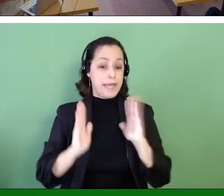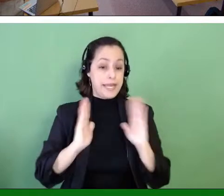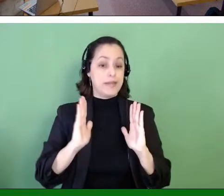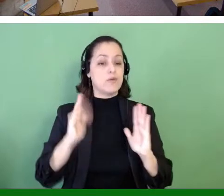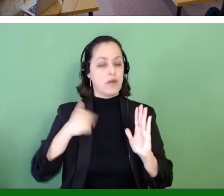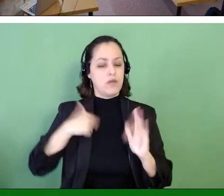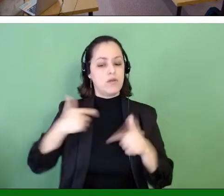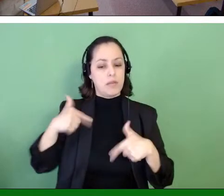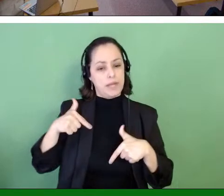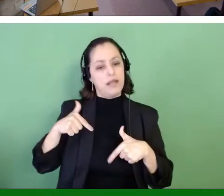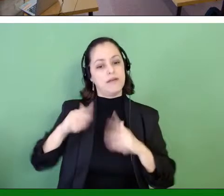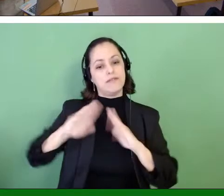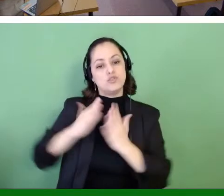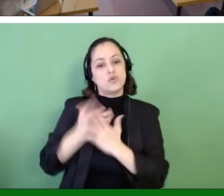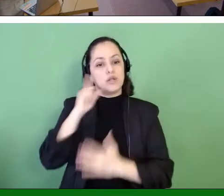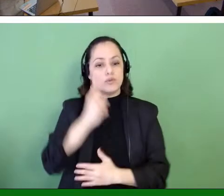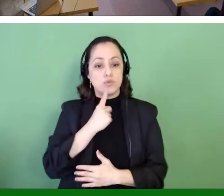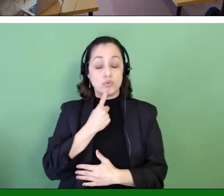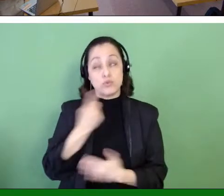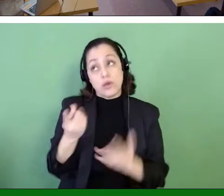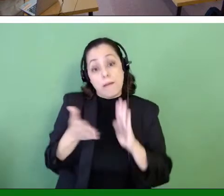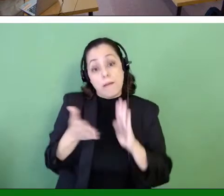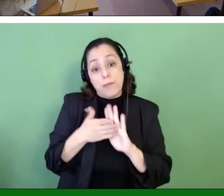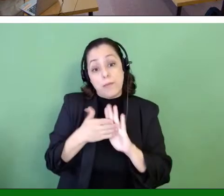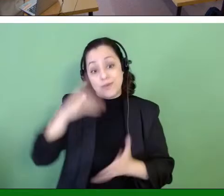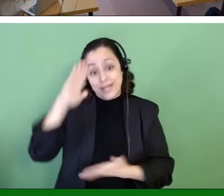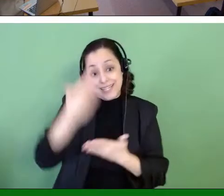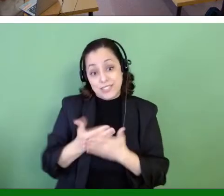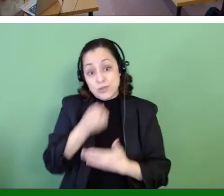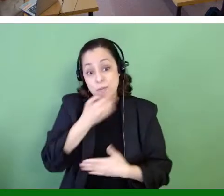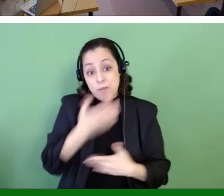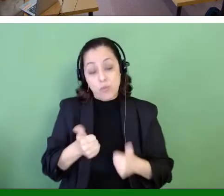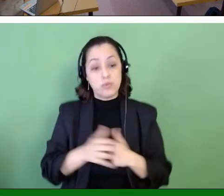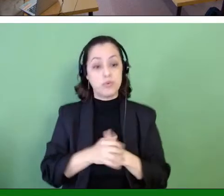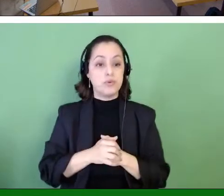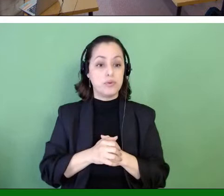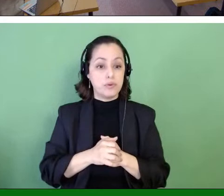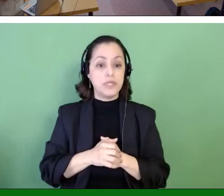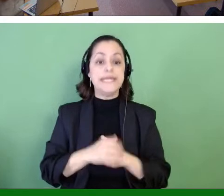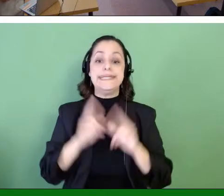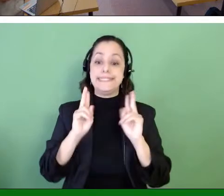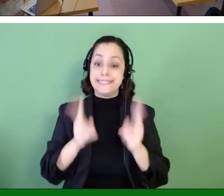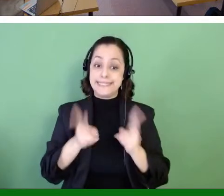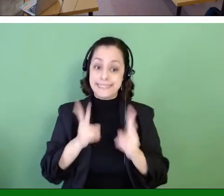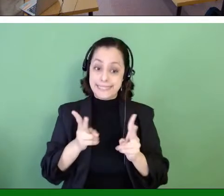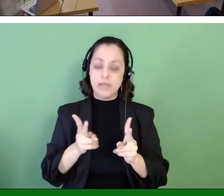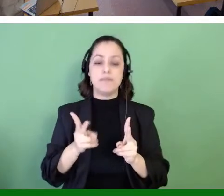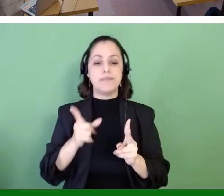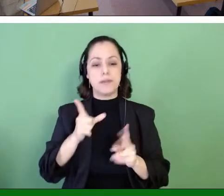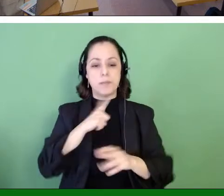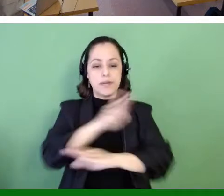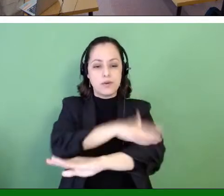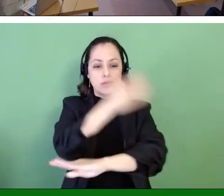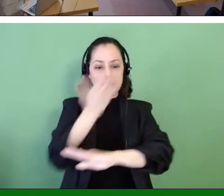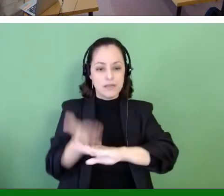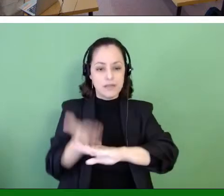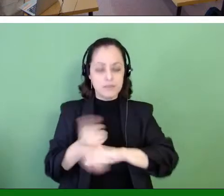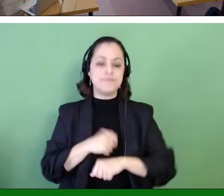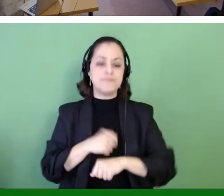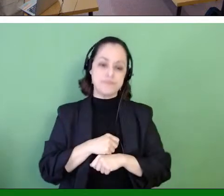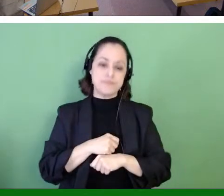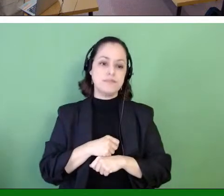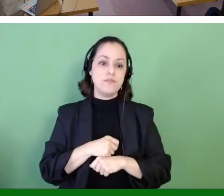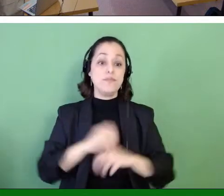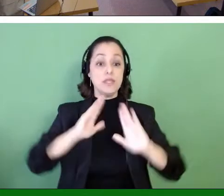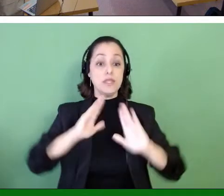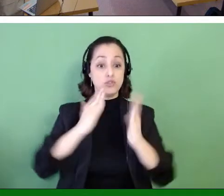proposta que eu acredito, né, que fazia muito bem para todo mundo, é que eles trabalhavam sempre num período integral, então eles tinham um turno na